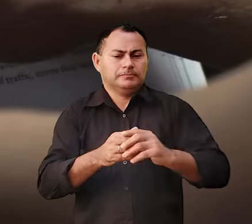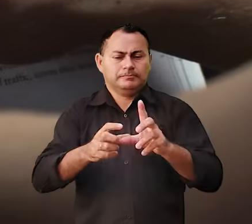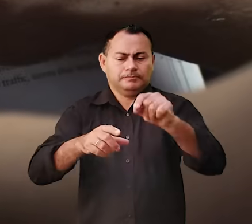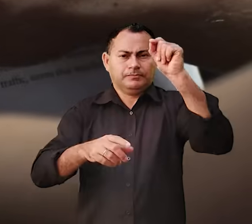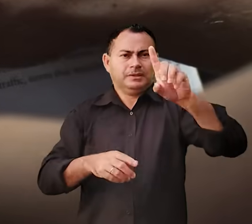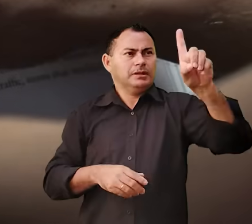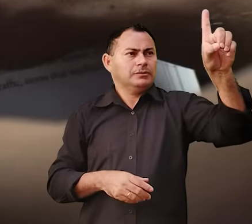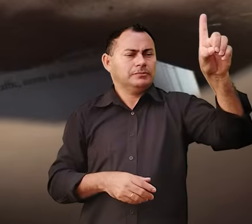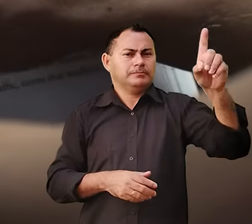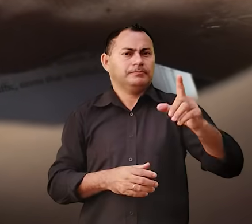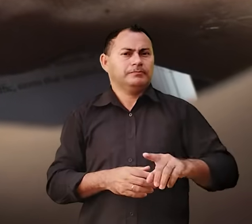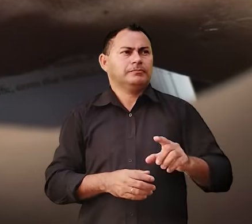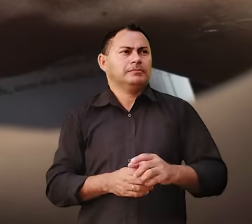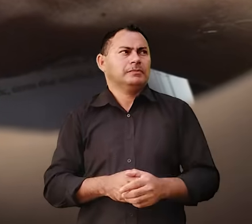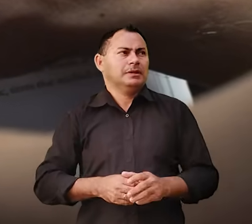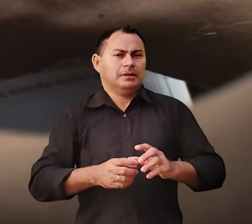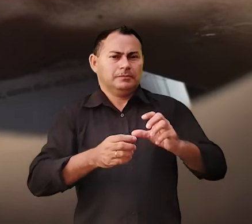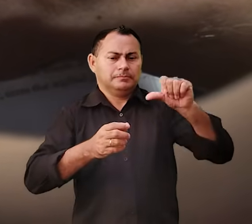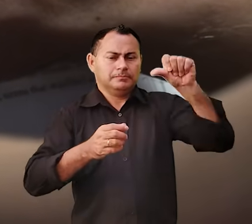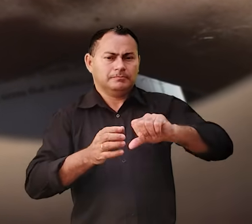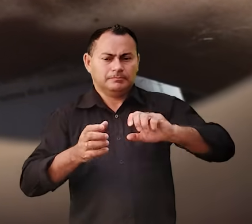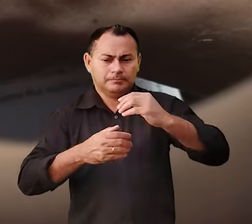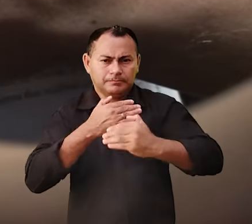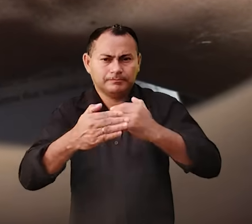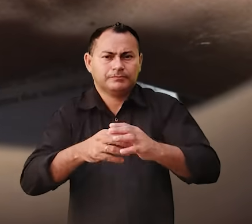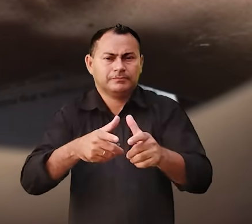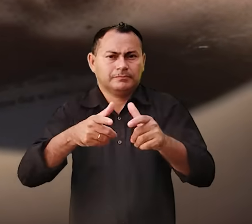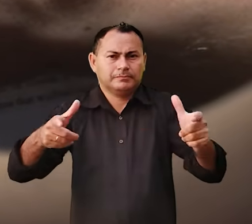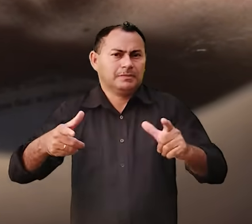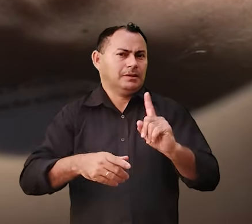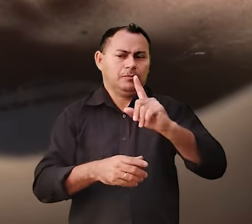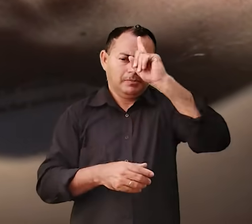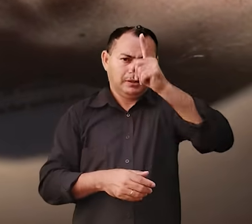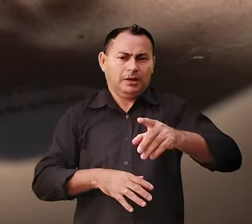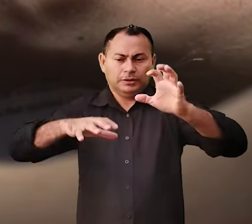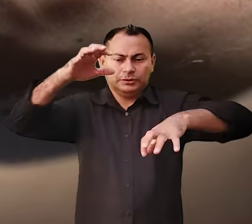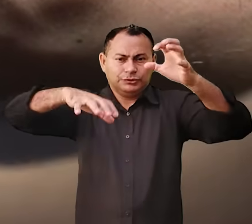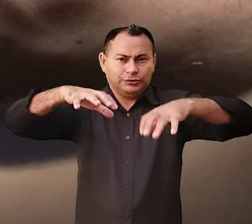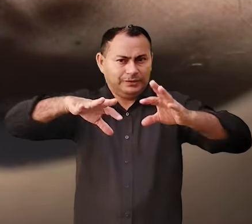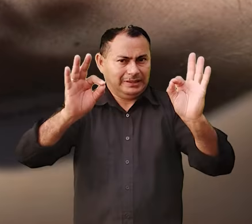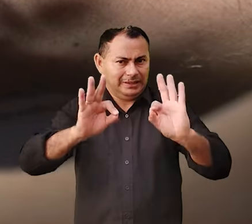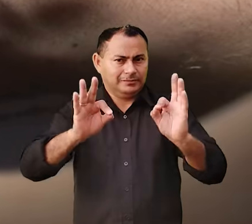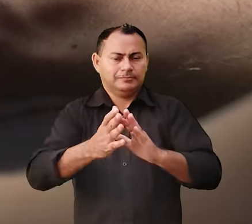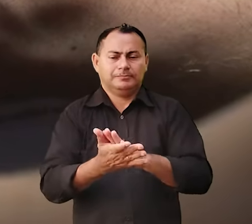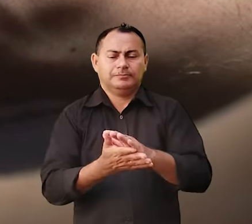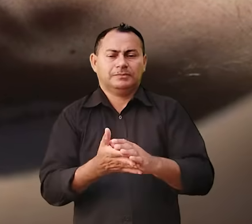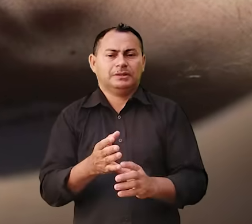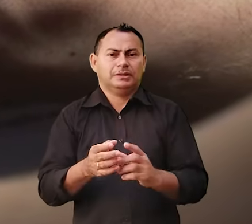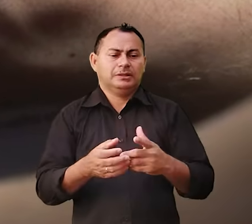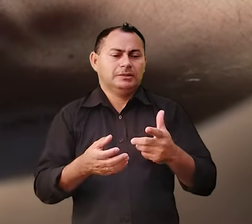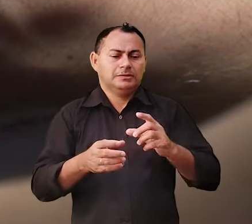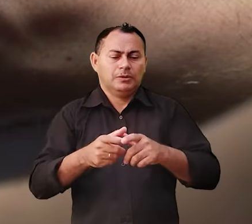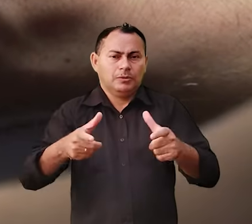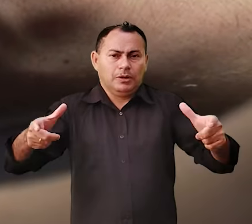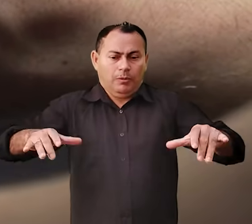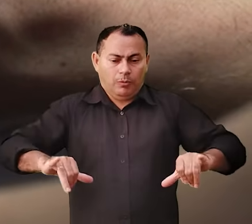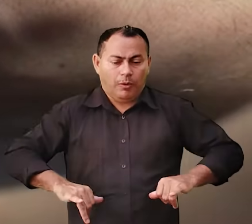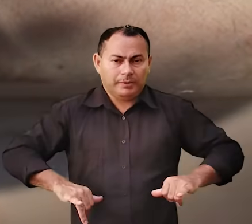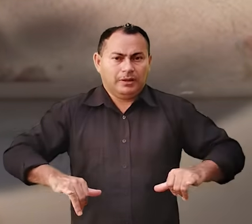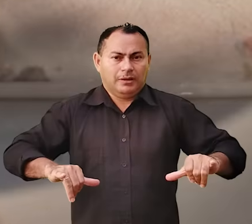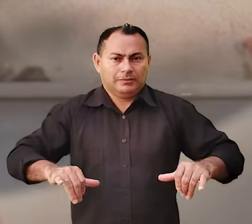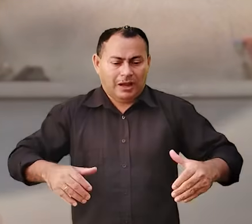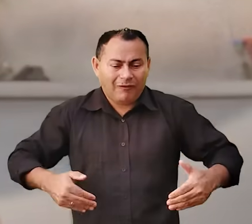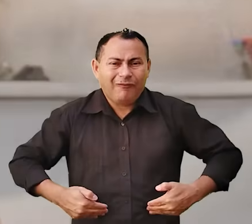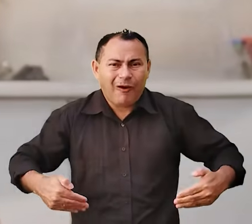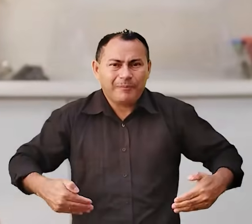Deus não priorizava Deus, ele desativava o processo de crescimento e não mandava chuva, e mandava fome.